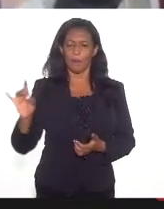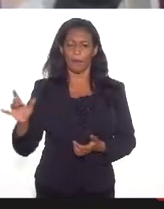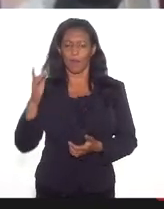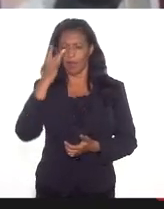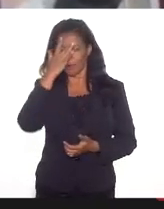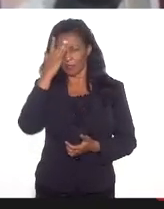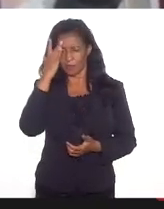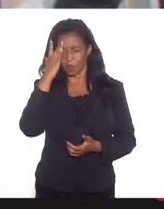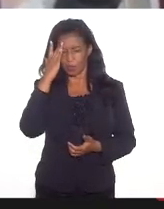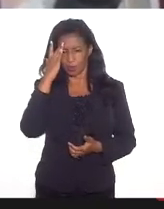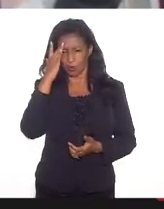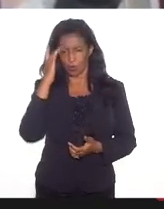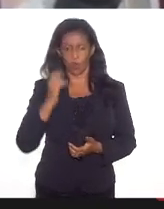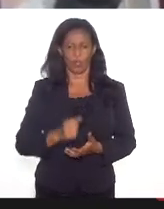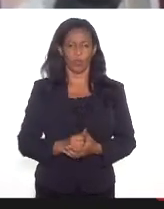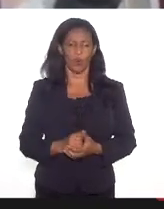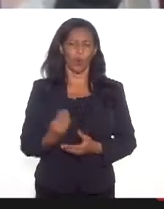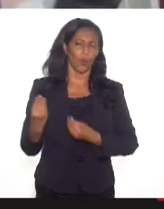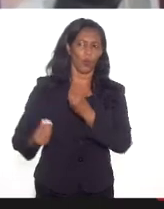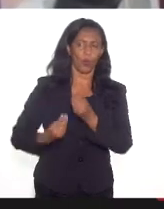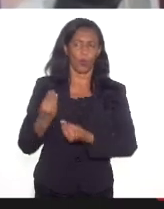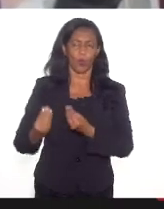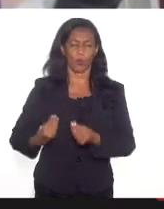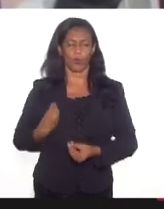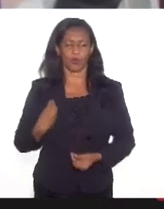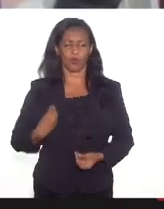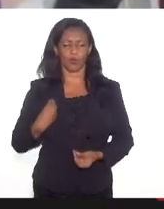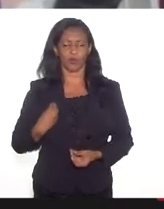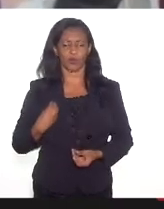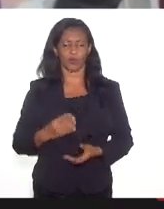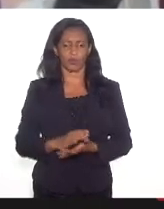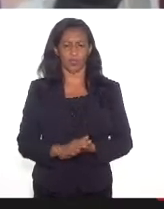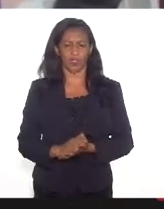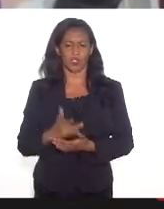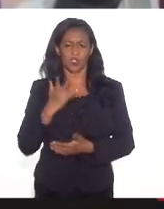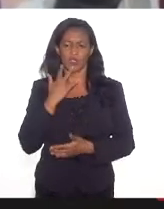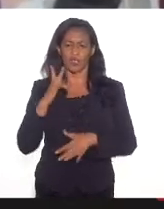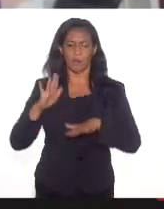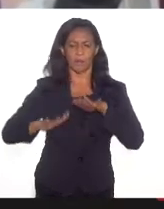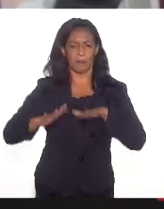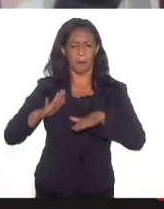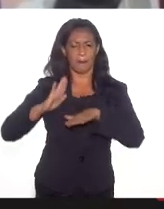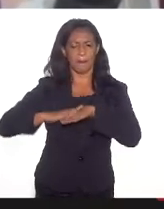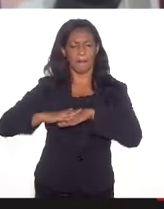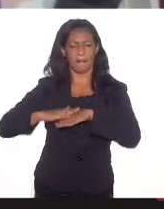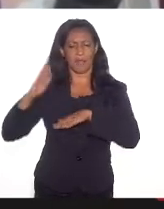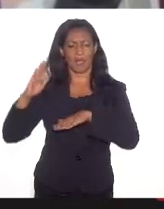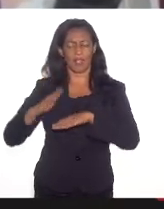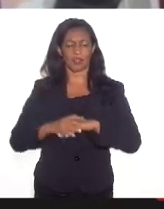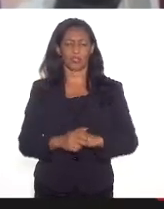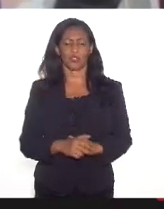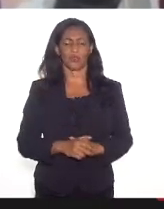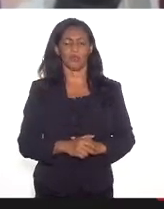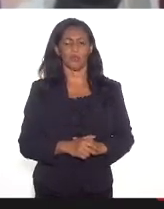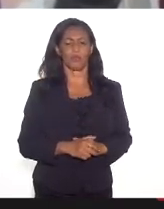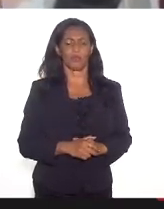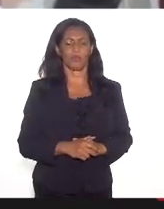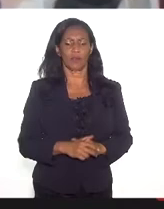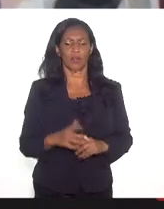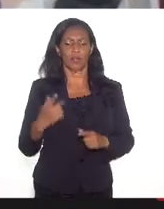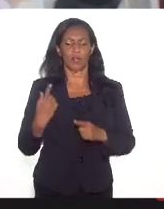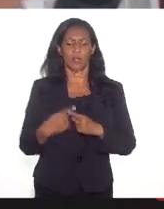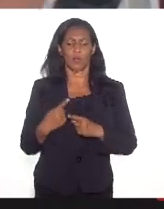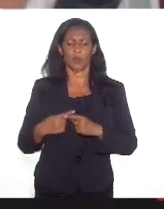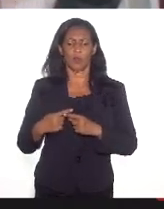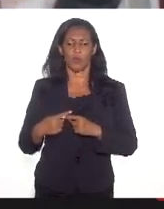dólares passaram a trabalhar mais ou menos muito mais porque compramos esse